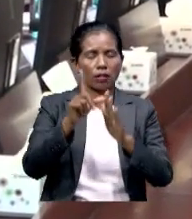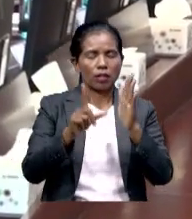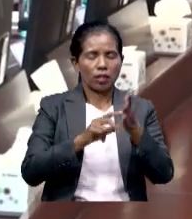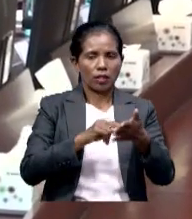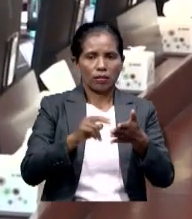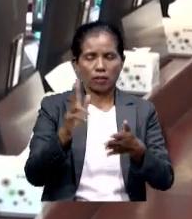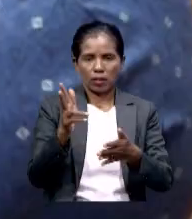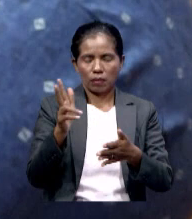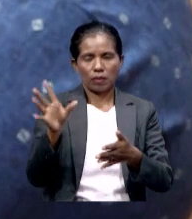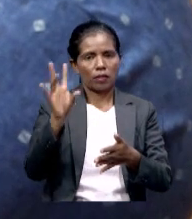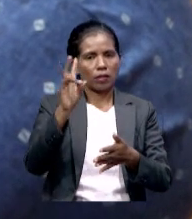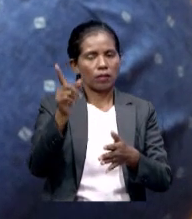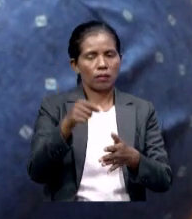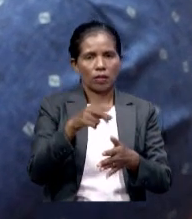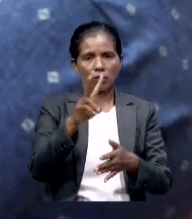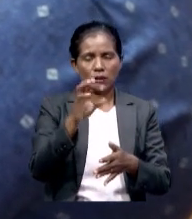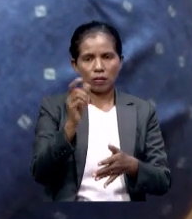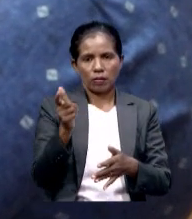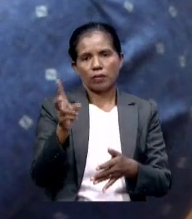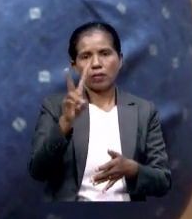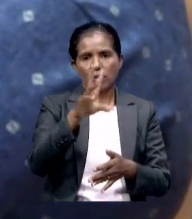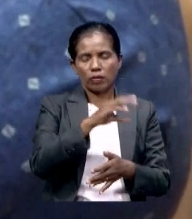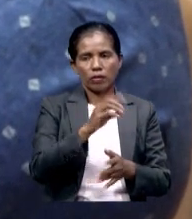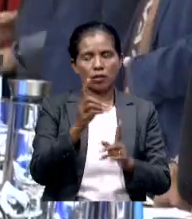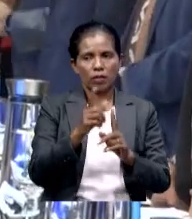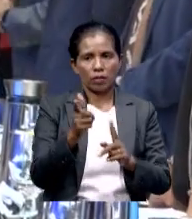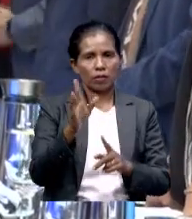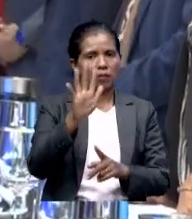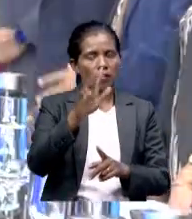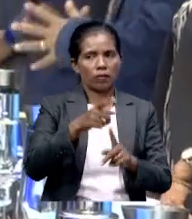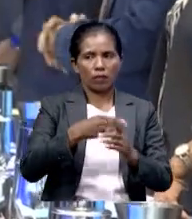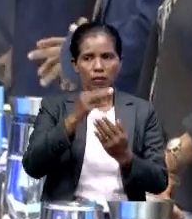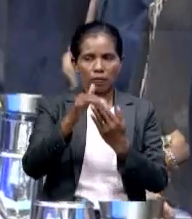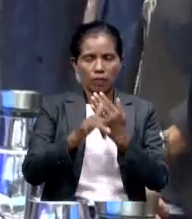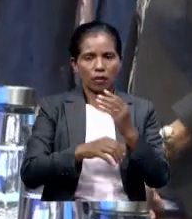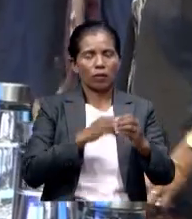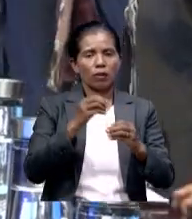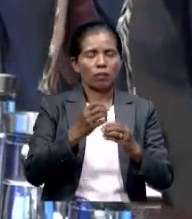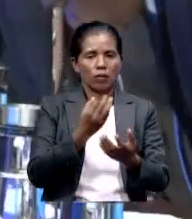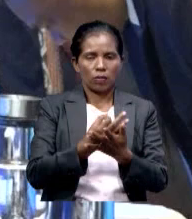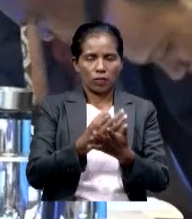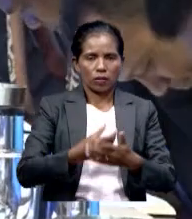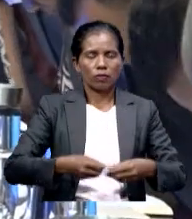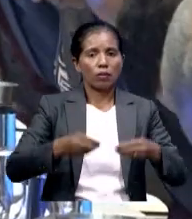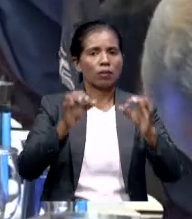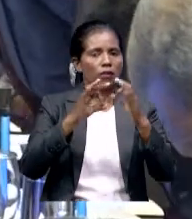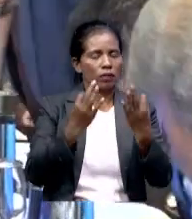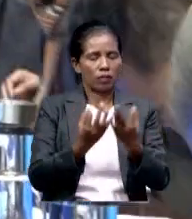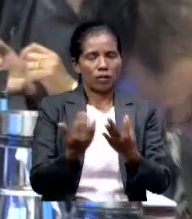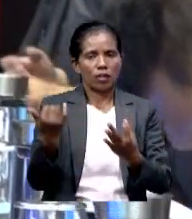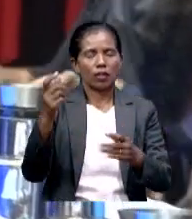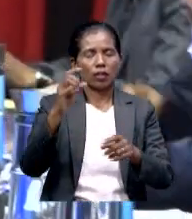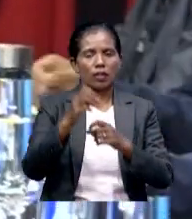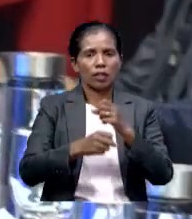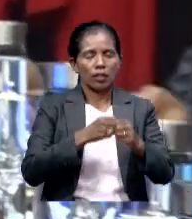nulo recinhito, para ringrua rua nulo singrua, lorang rua nulo sin lima fulan maio, com a subsídio para uma cain sira e a fim do ano.